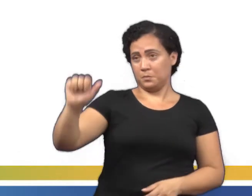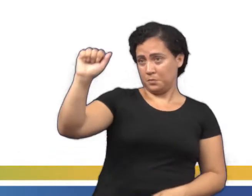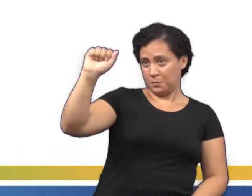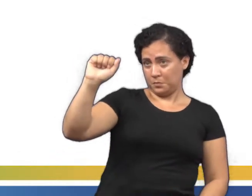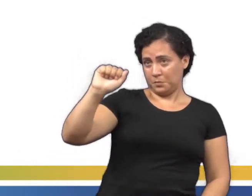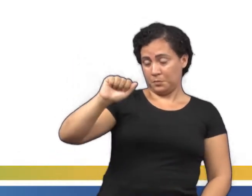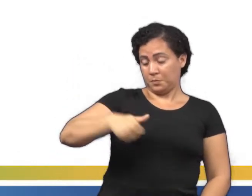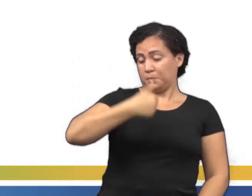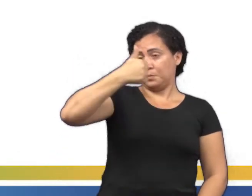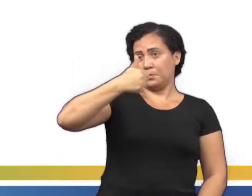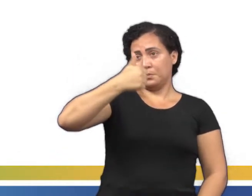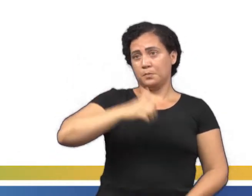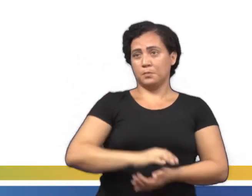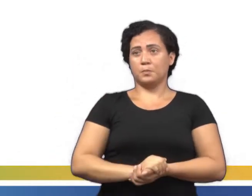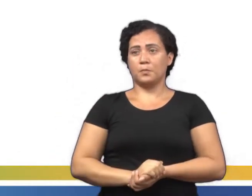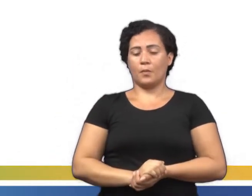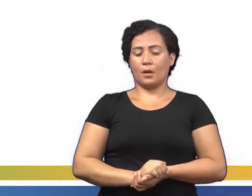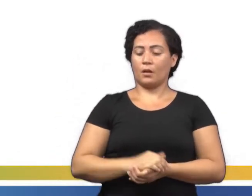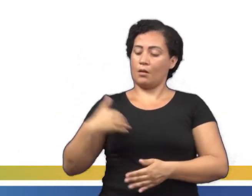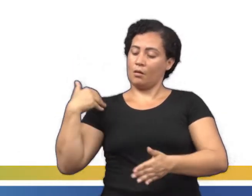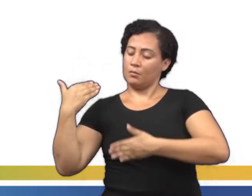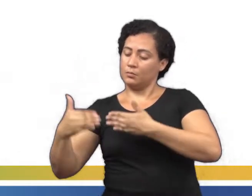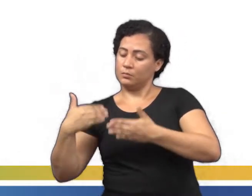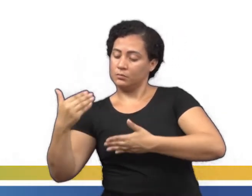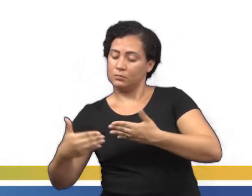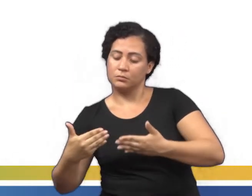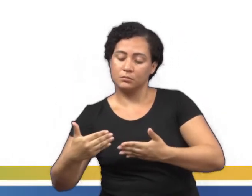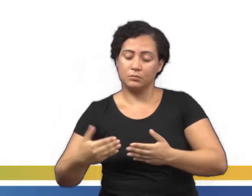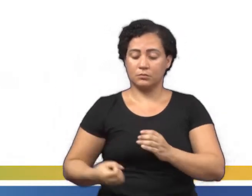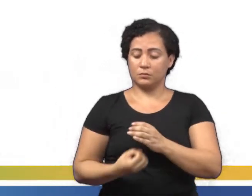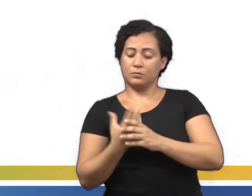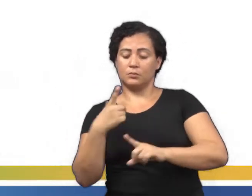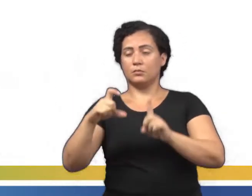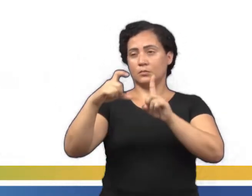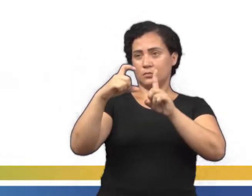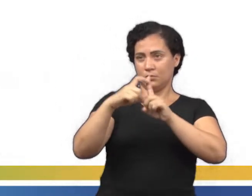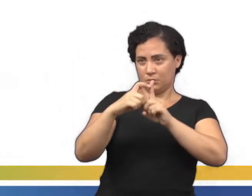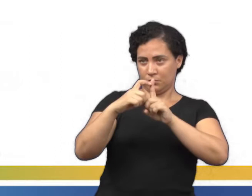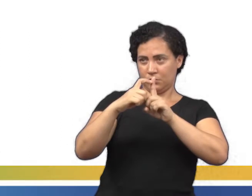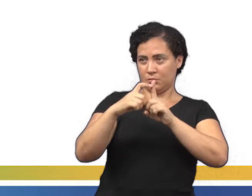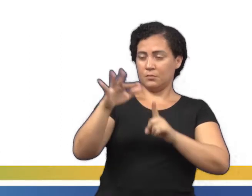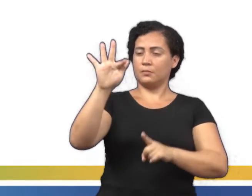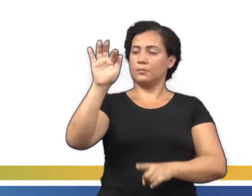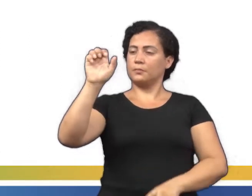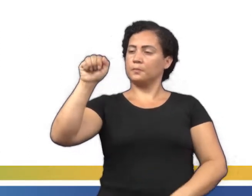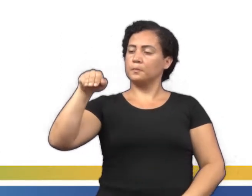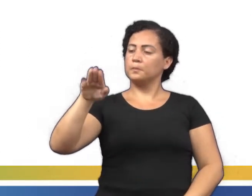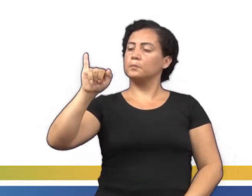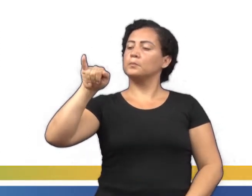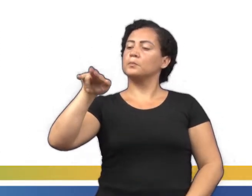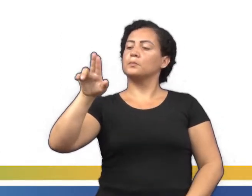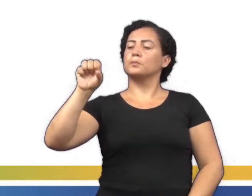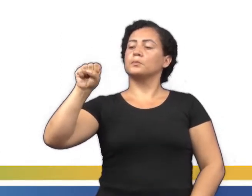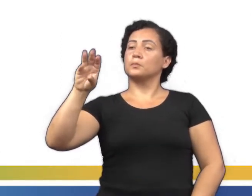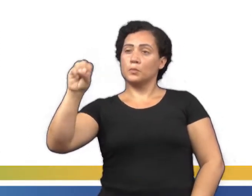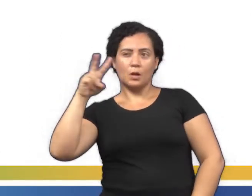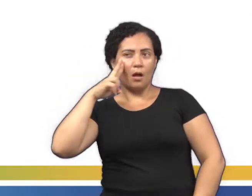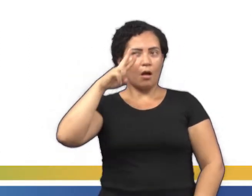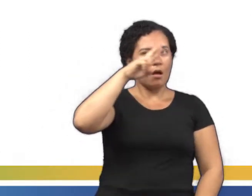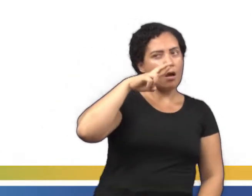questão. O mesmo processo de formação da palavra feminismo é observado